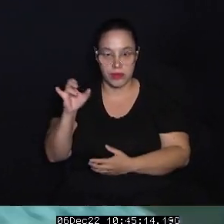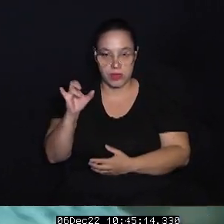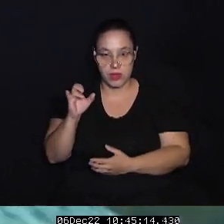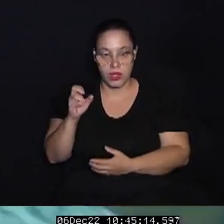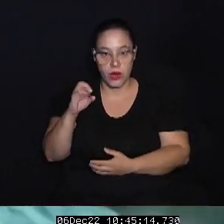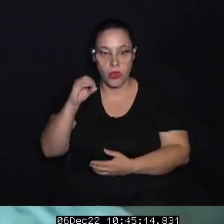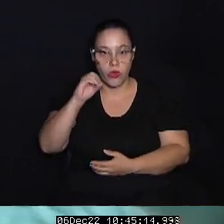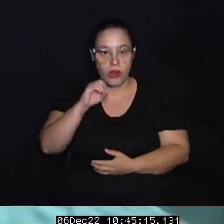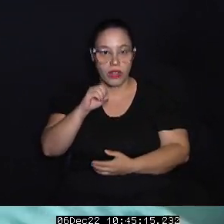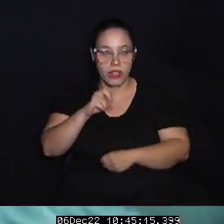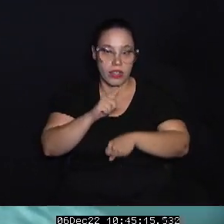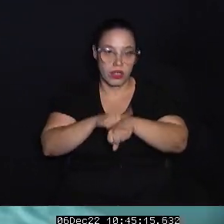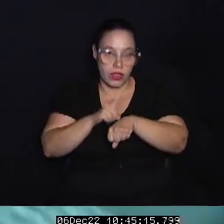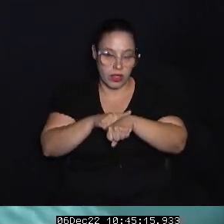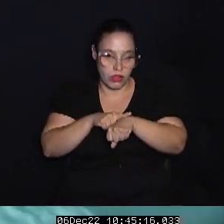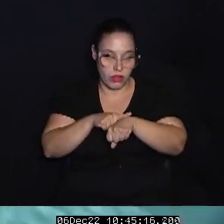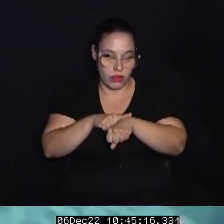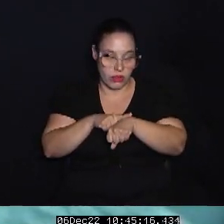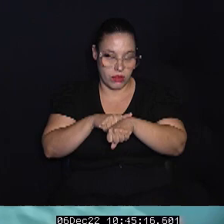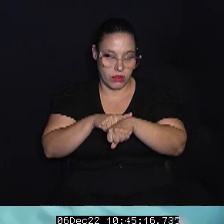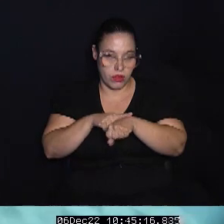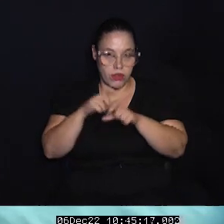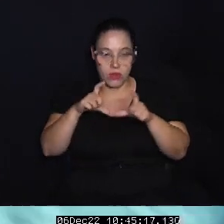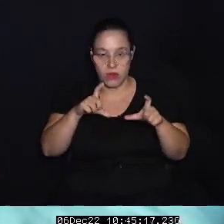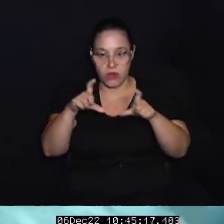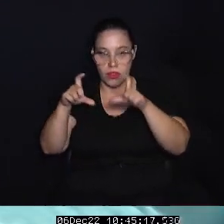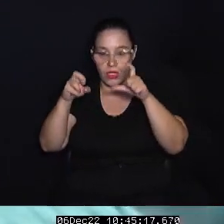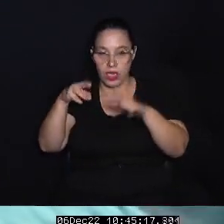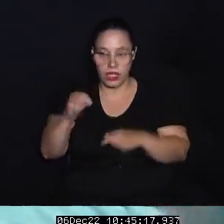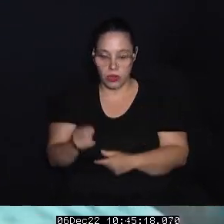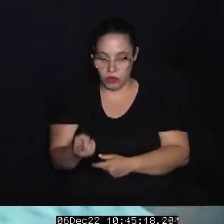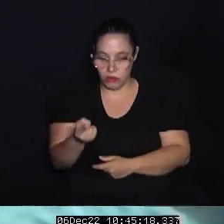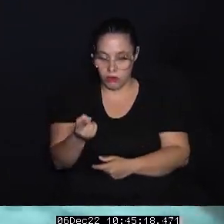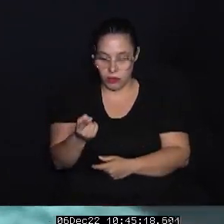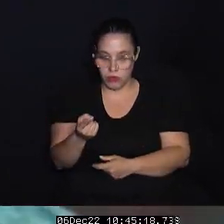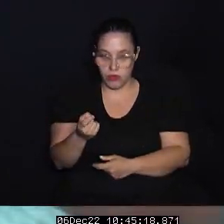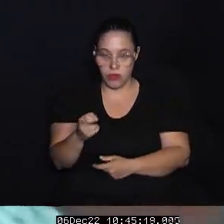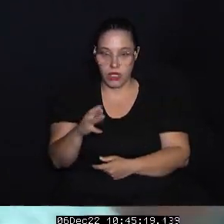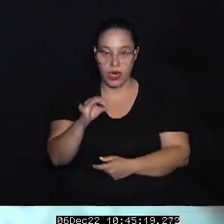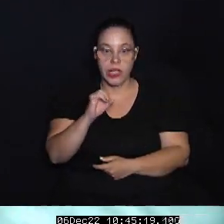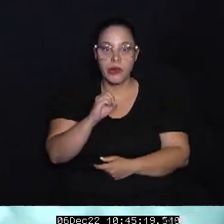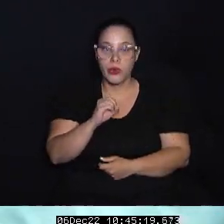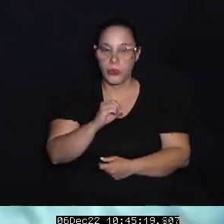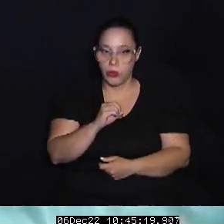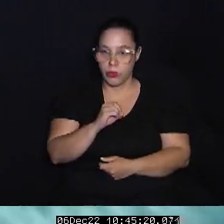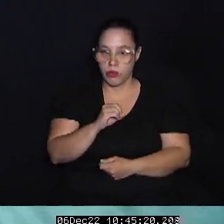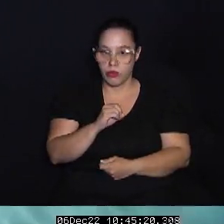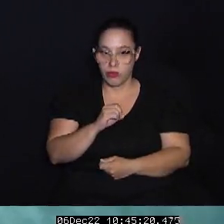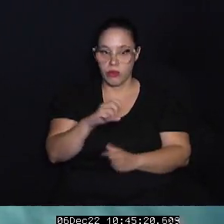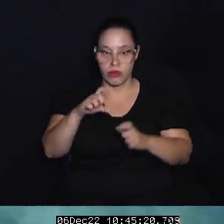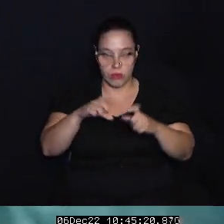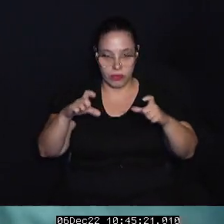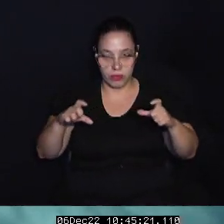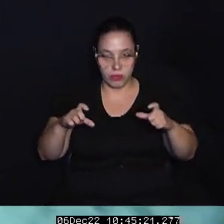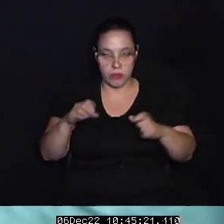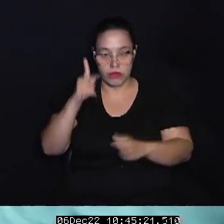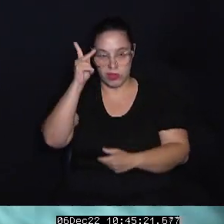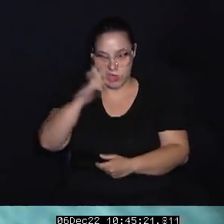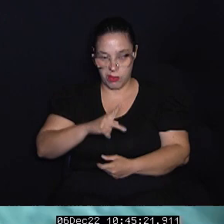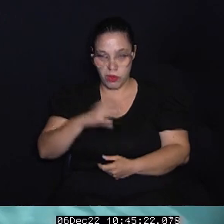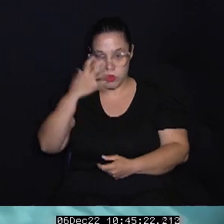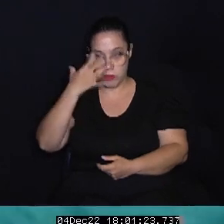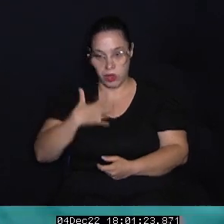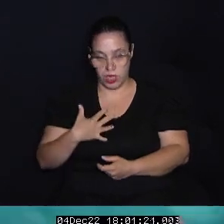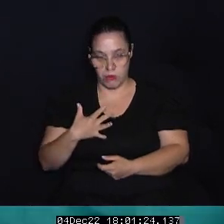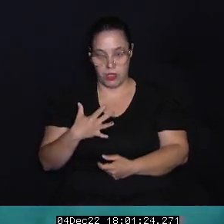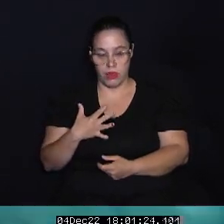cientistas reuniram quase 90 horas de filmagens e isso permitiu mapear 5 mil quilômetros quadrados do leito oceânico e os